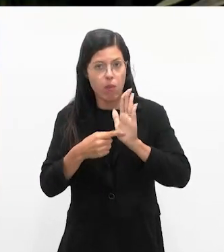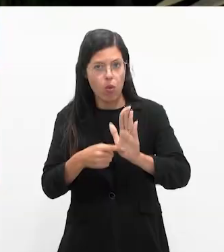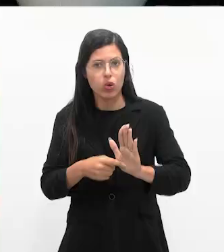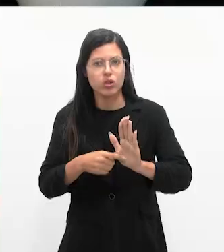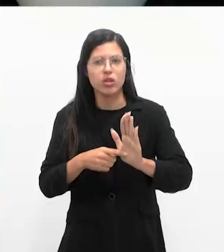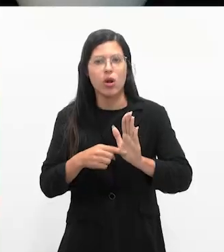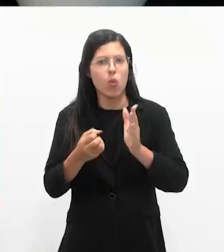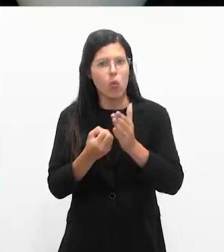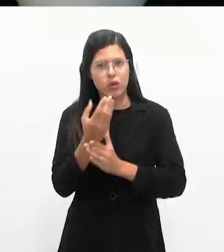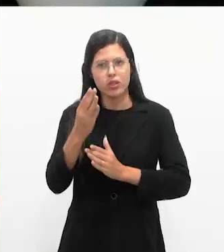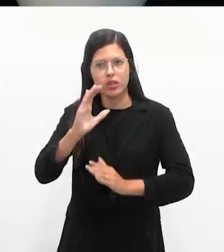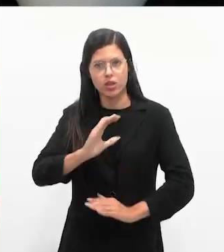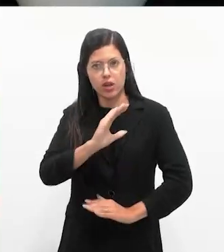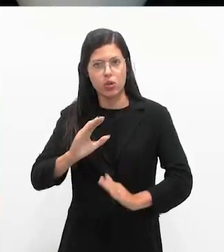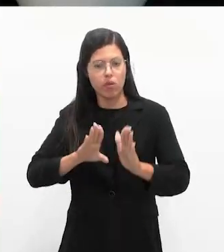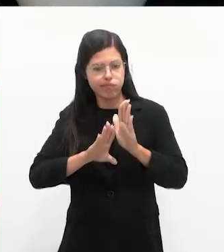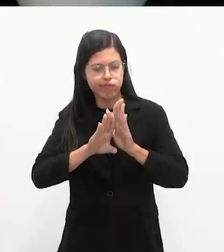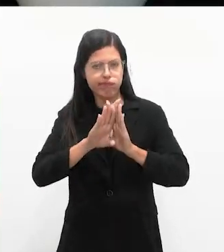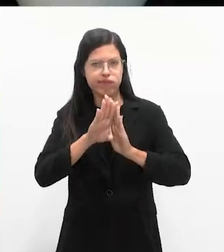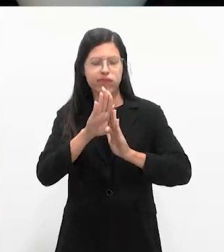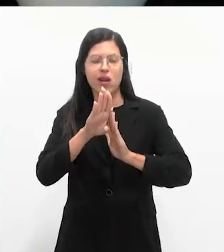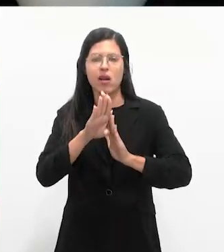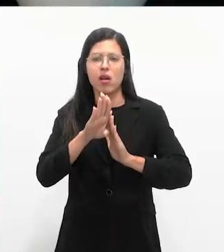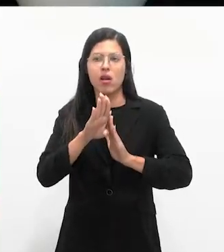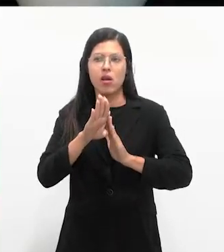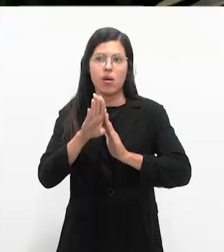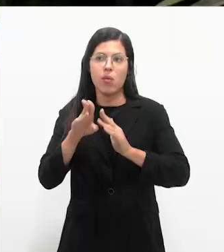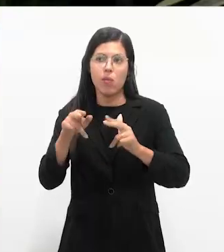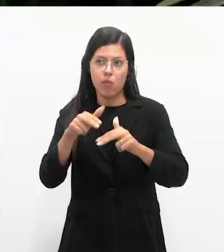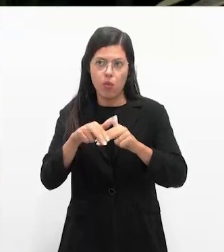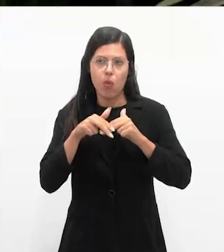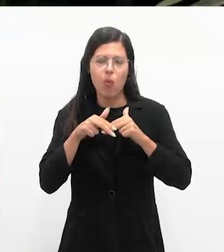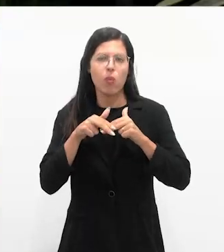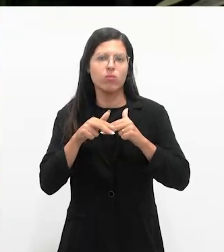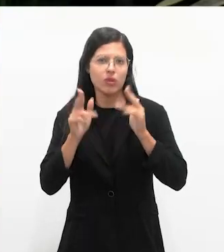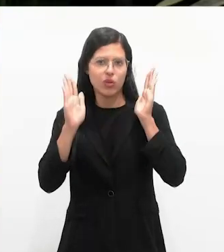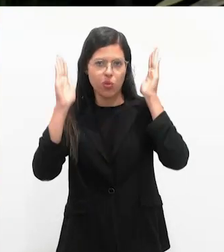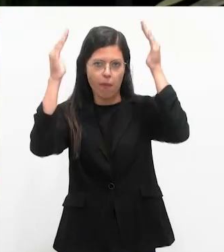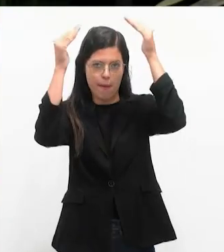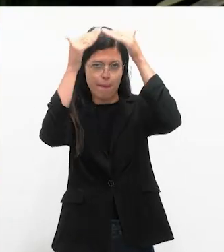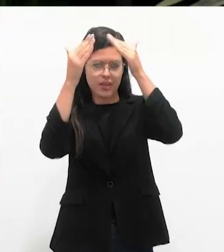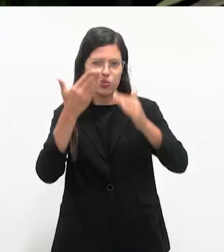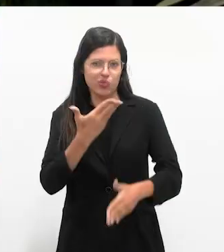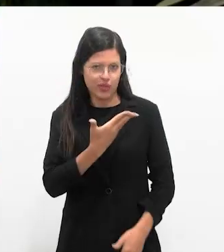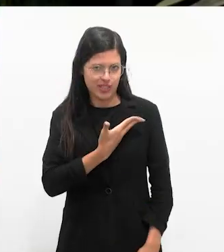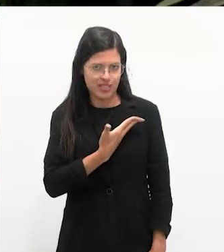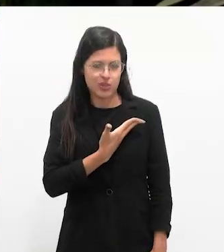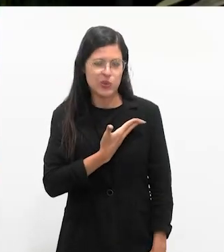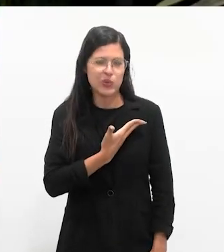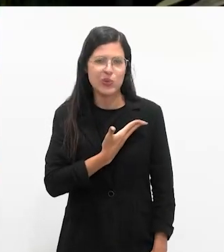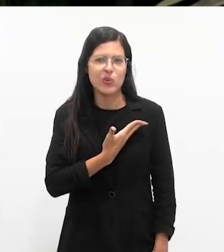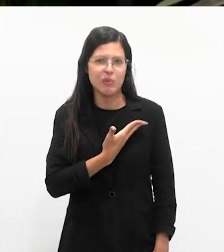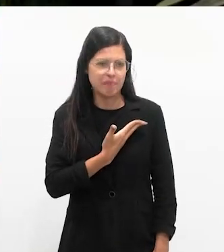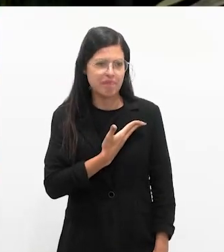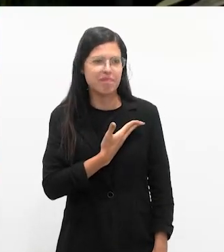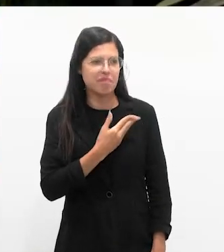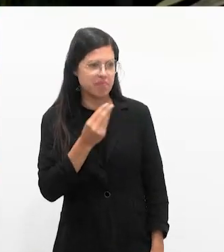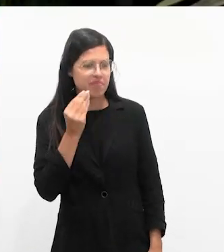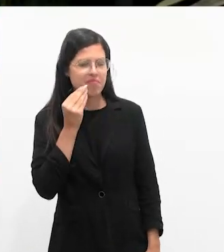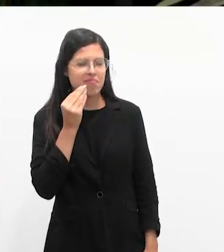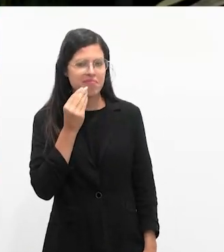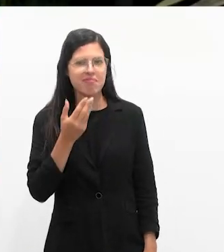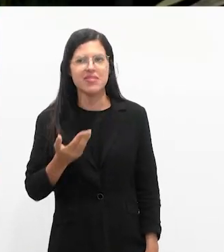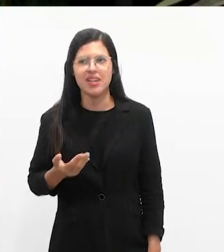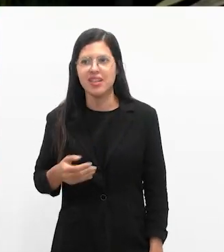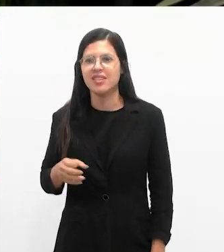crescido. E me parece que é muito devido ao papado de Francisco, né? Claro. Então, ter alguém na